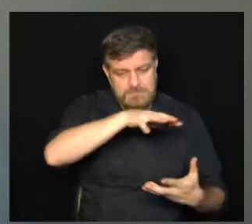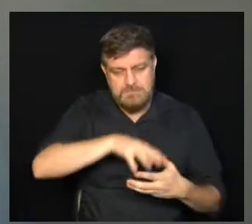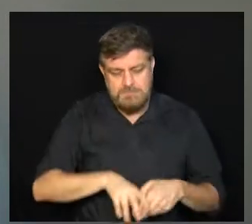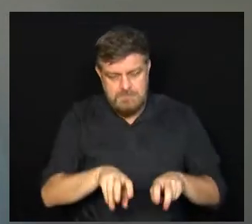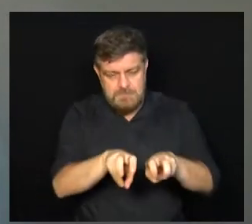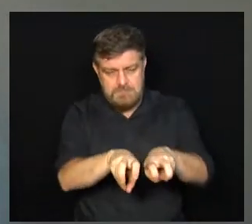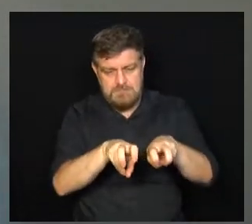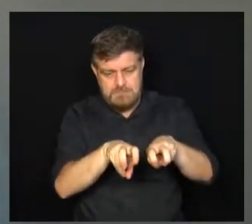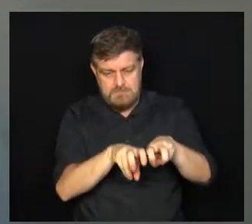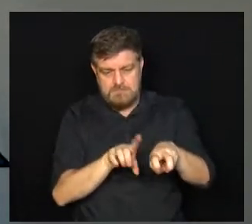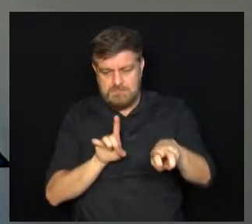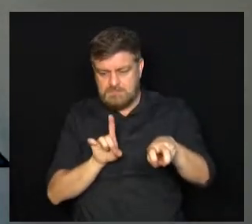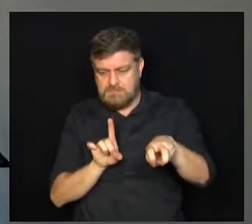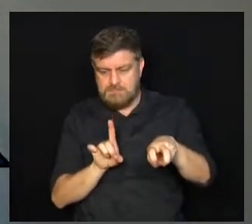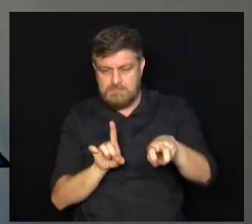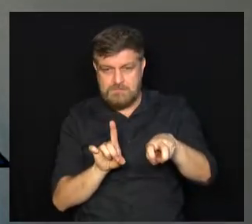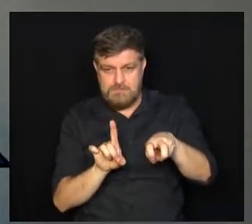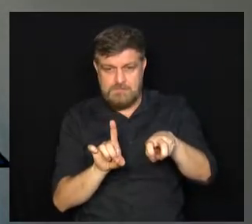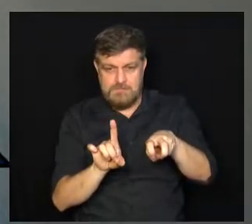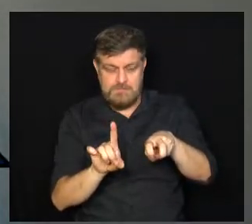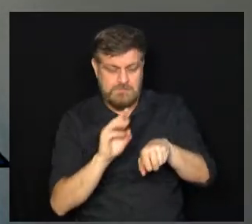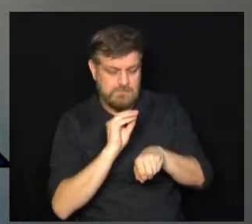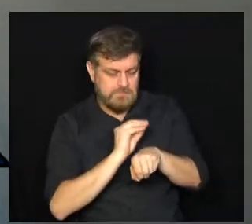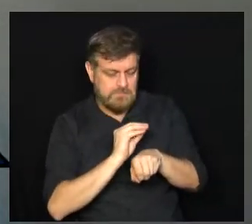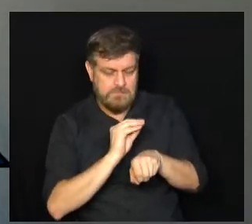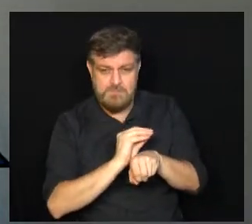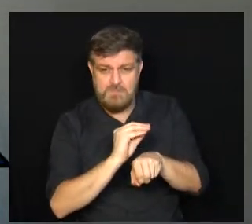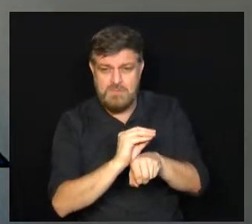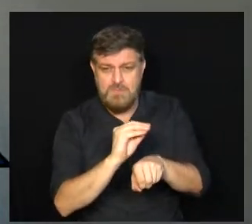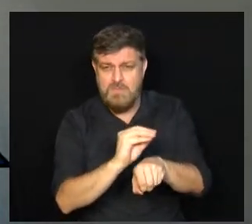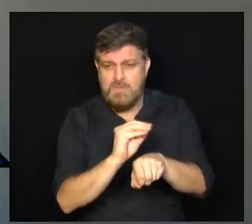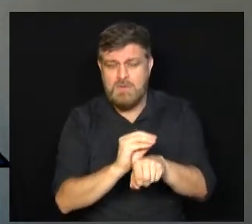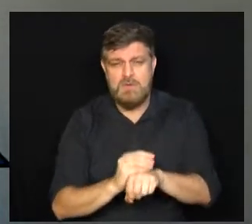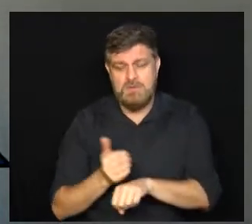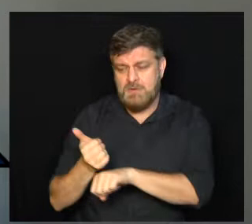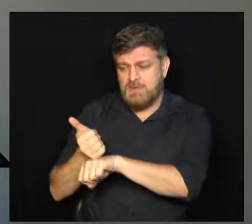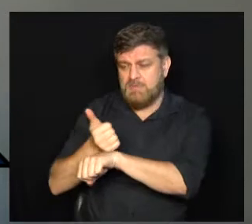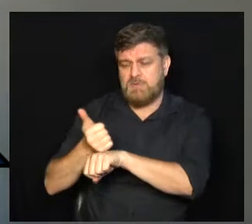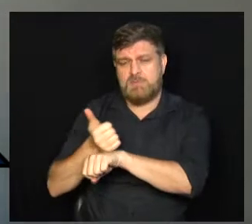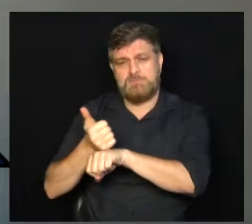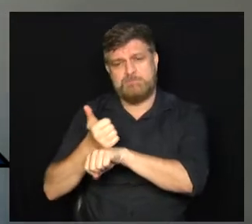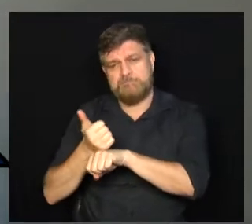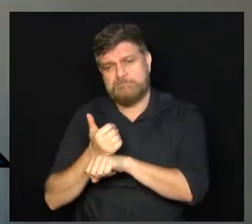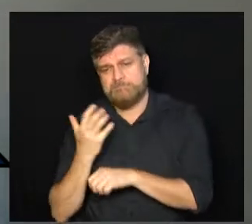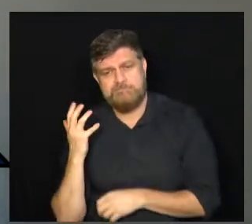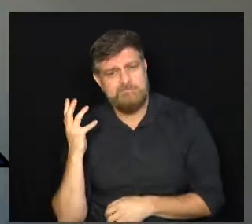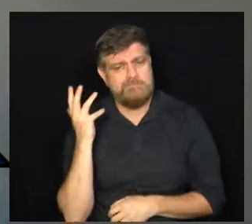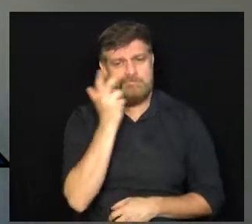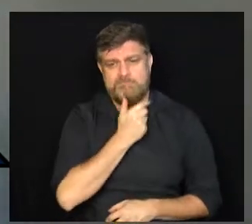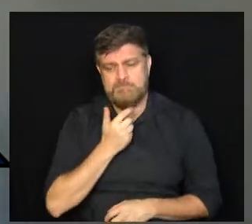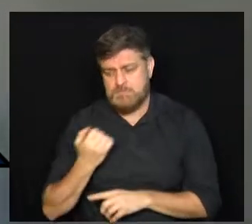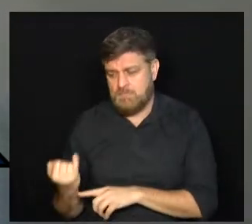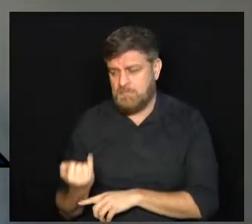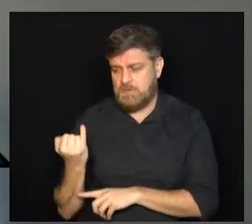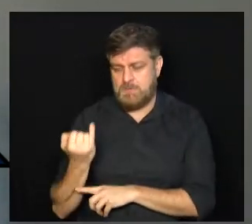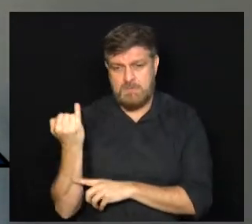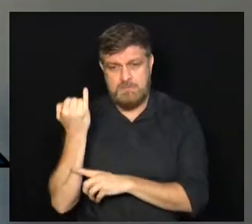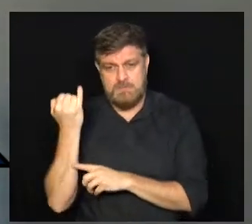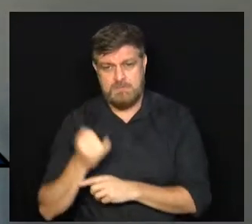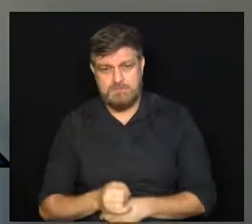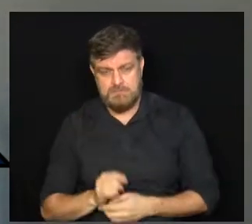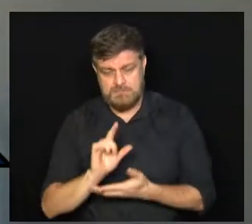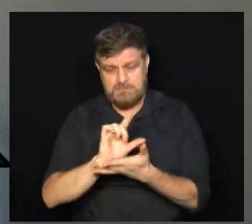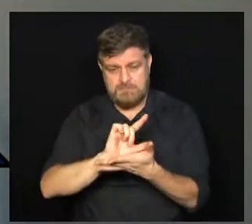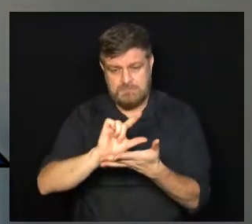Comissário de Voo, essa profissão tão linda e tão importante para todos nós. Eu vou ler o